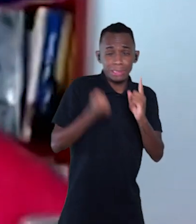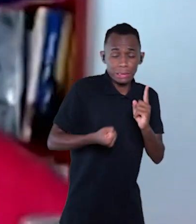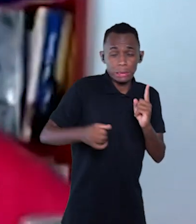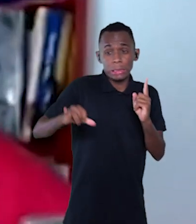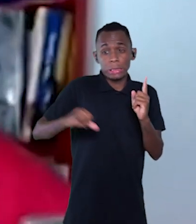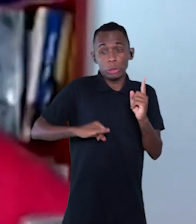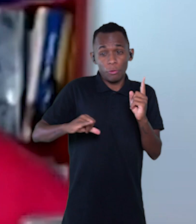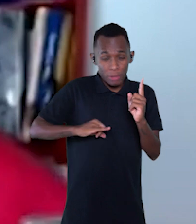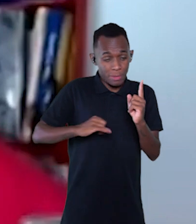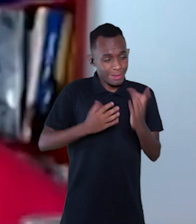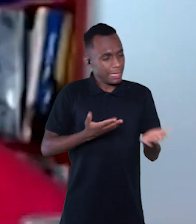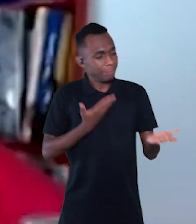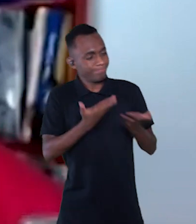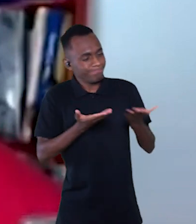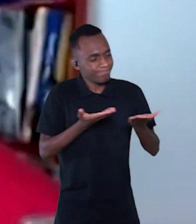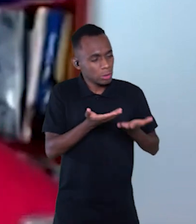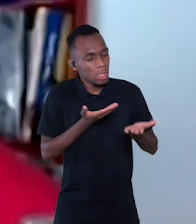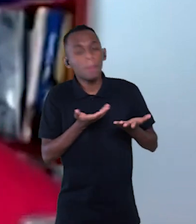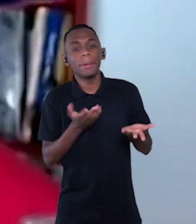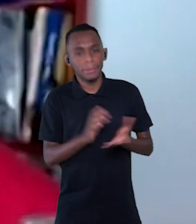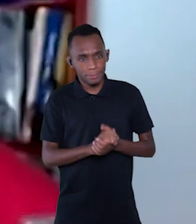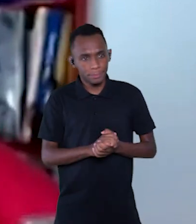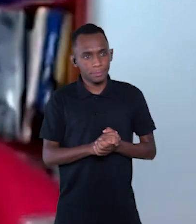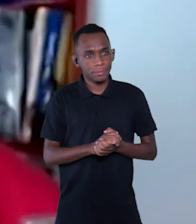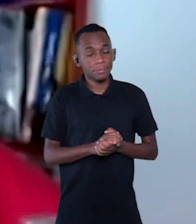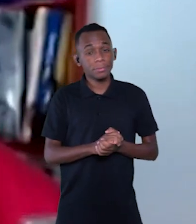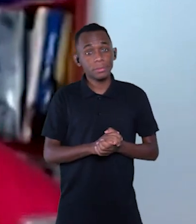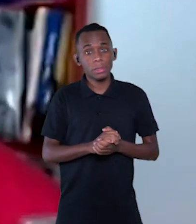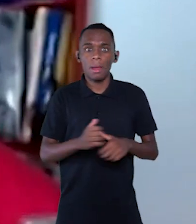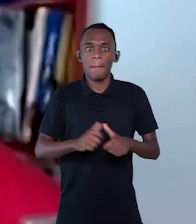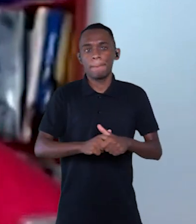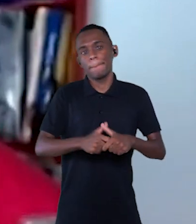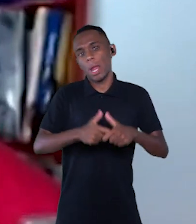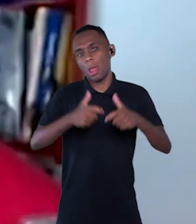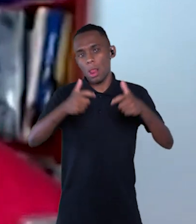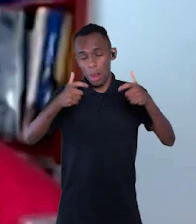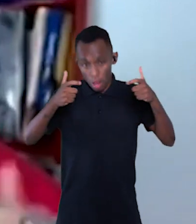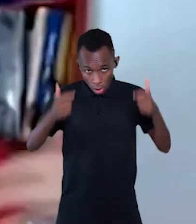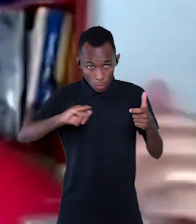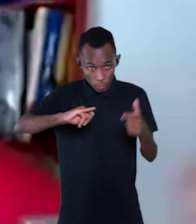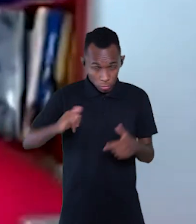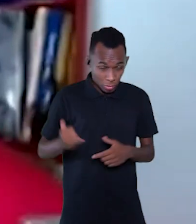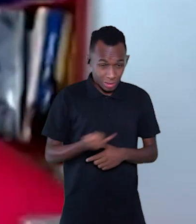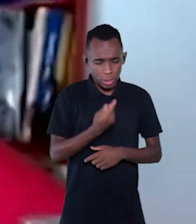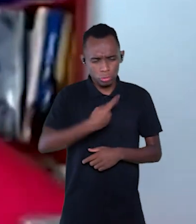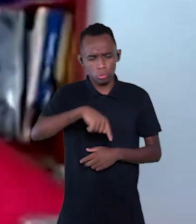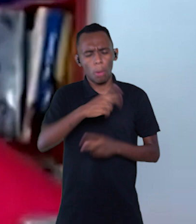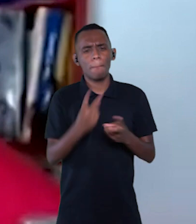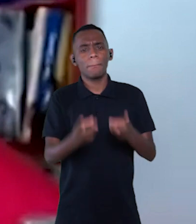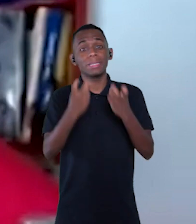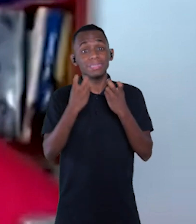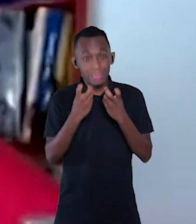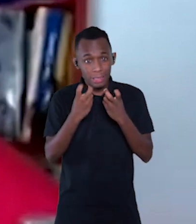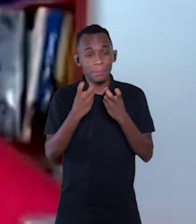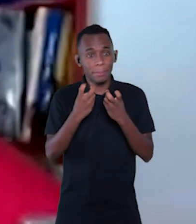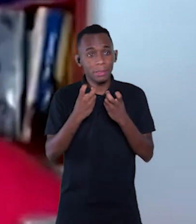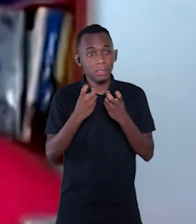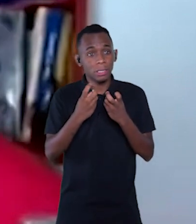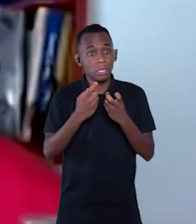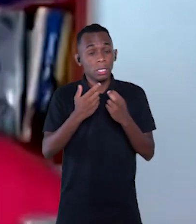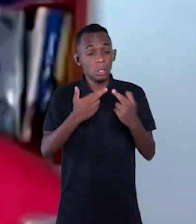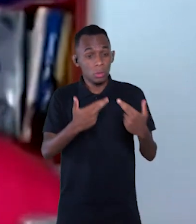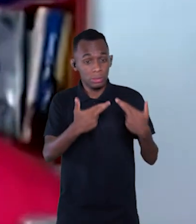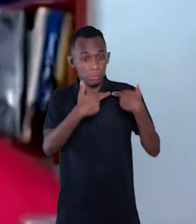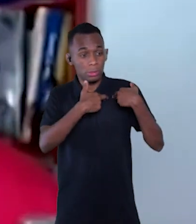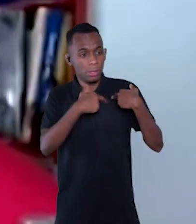vindo compartilhar isso com você. E na maioria das vezes, o que a gente percebe é que a gente ali está fazendo o papel de uma